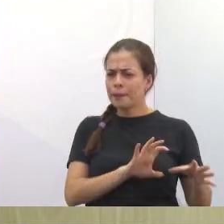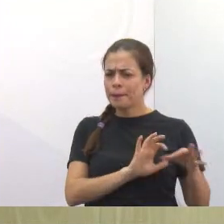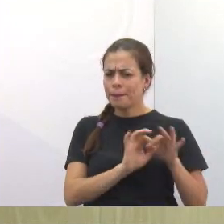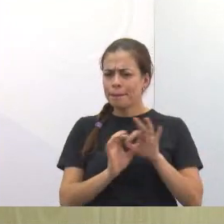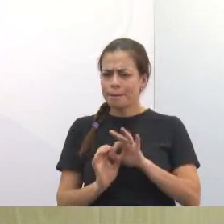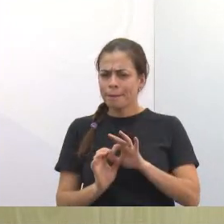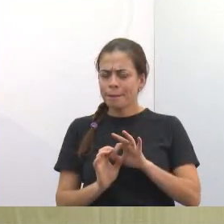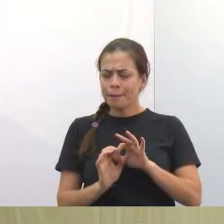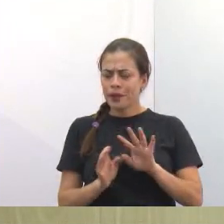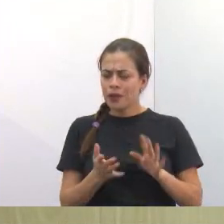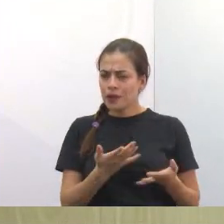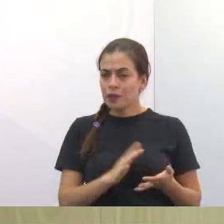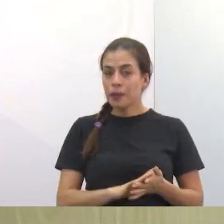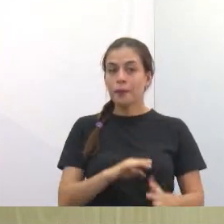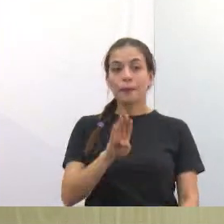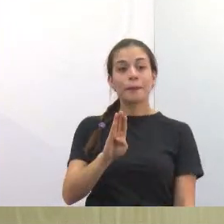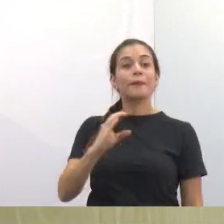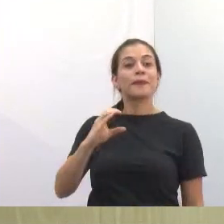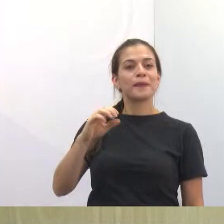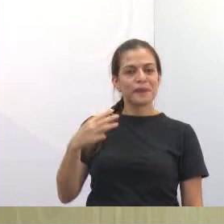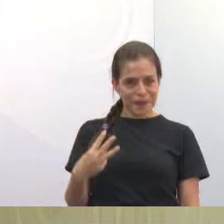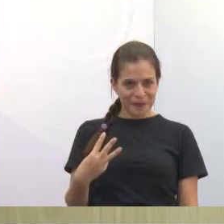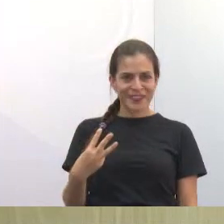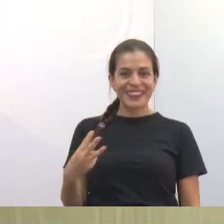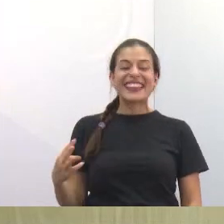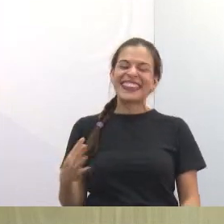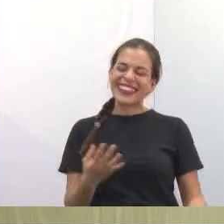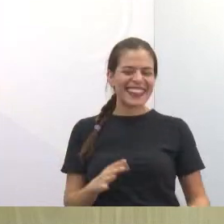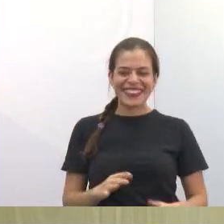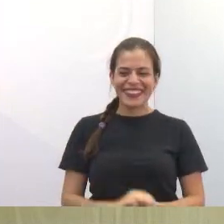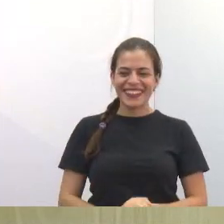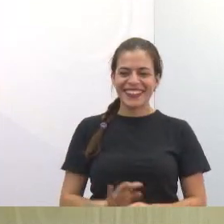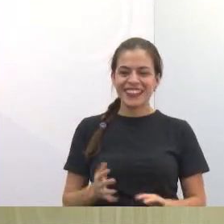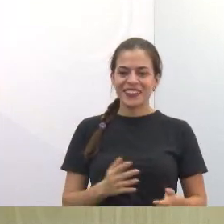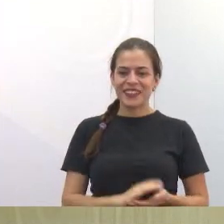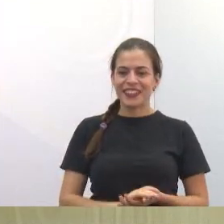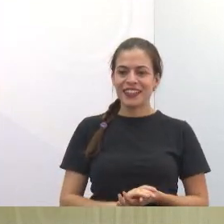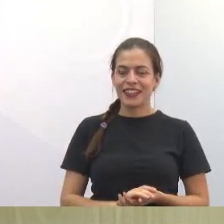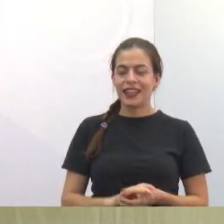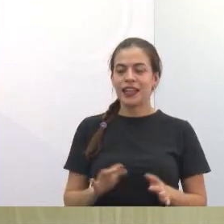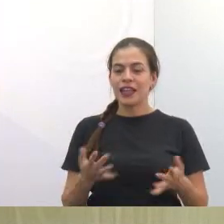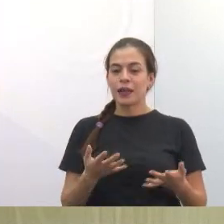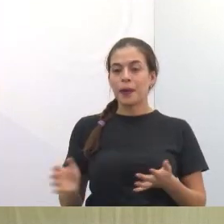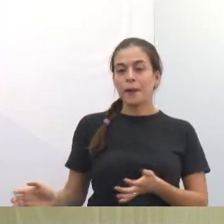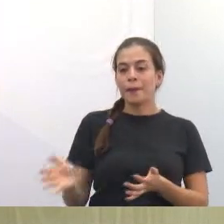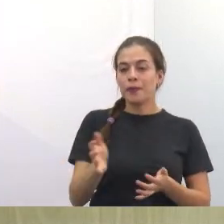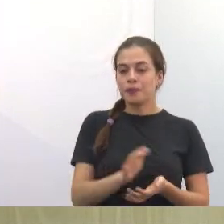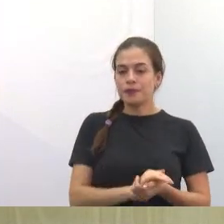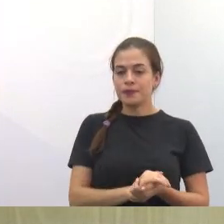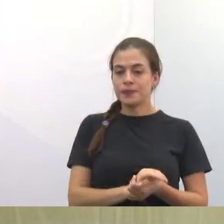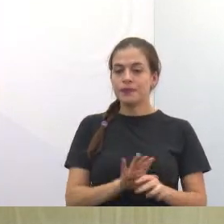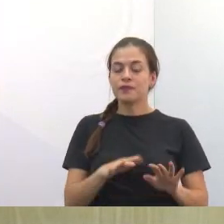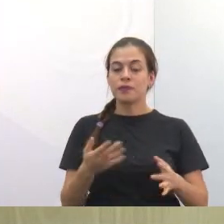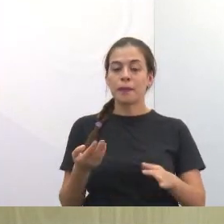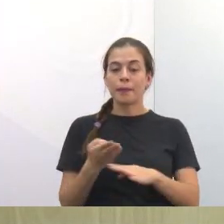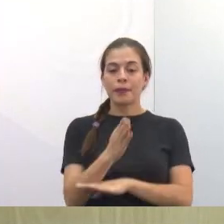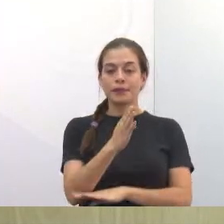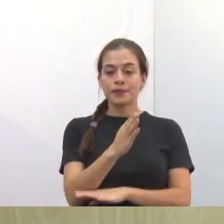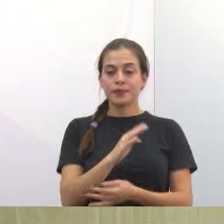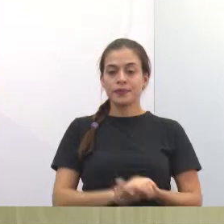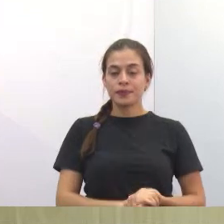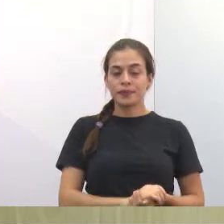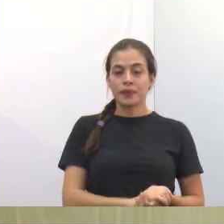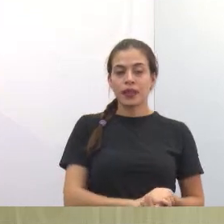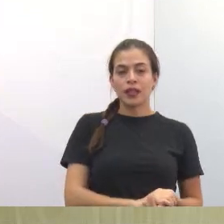BC3, pela convocação para fazer parte da Comissão Técnica da Seleção Brasileira da Bote Paralímpica, que irá participar dos